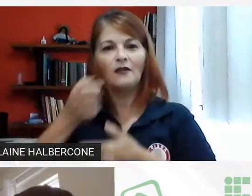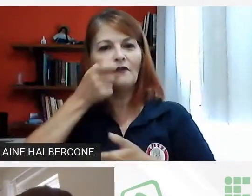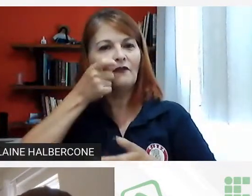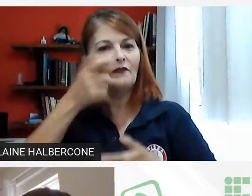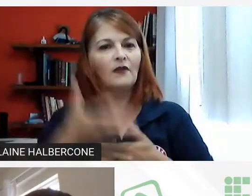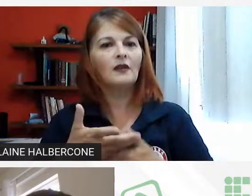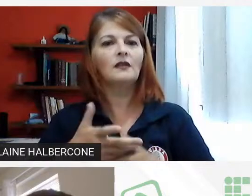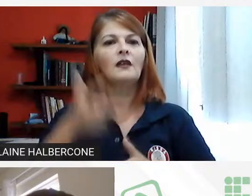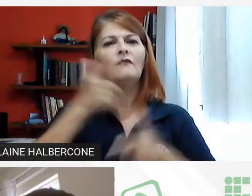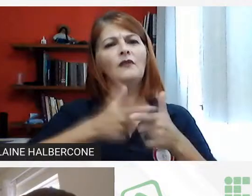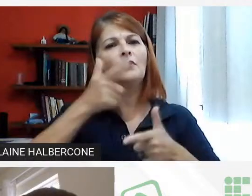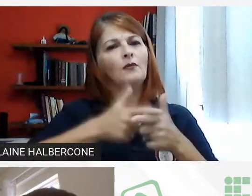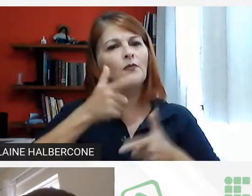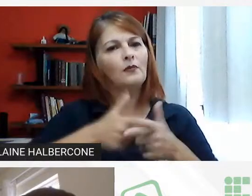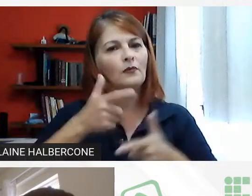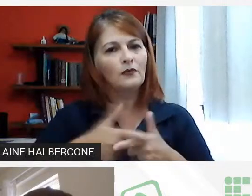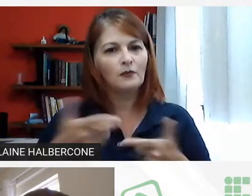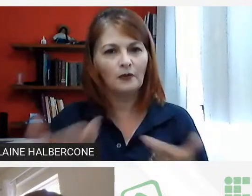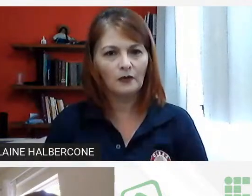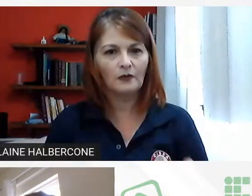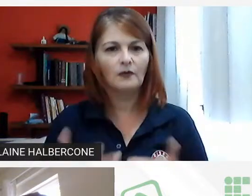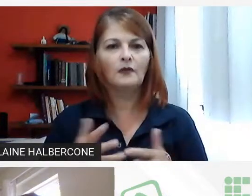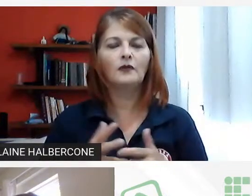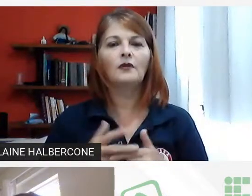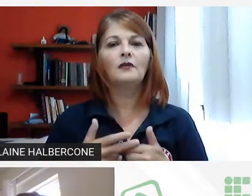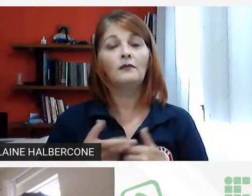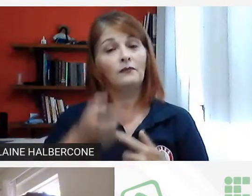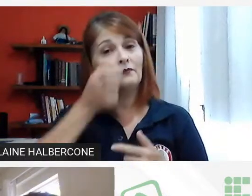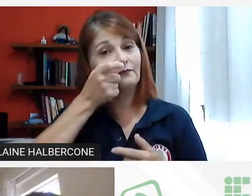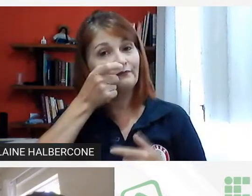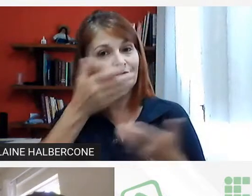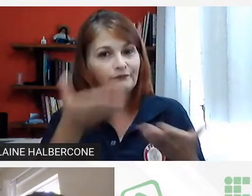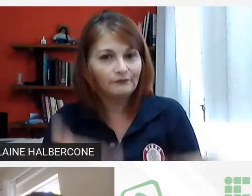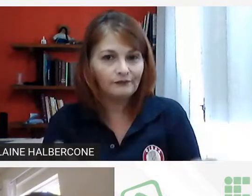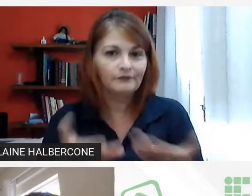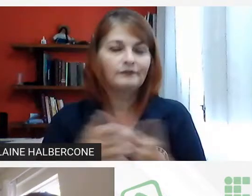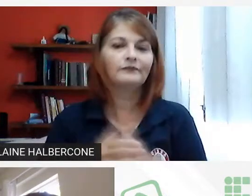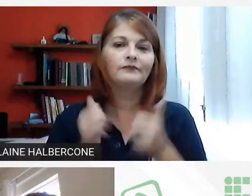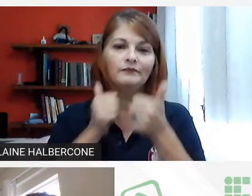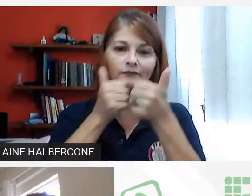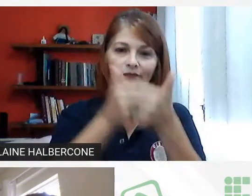algumas intercorrências, como vocês puderam acompanhar.